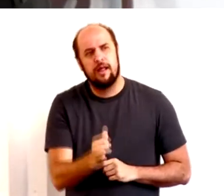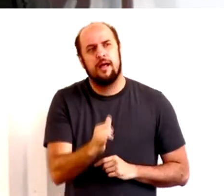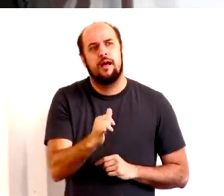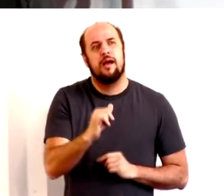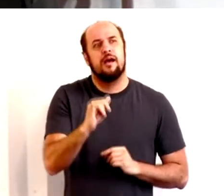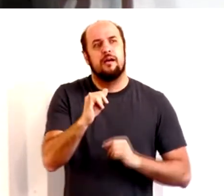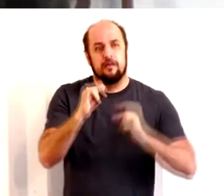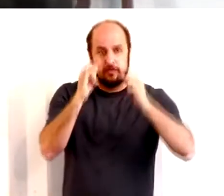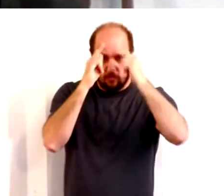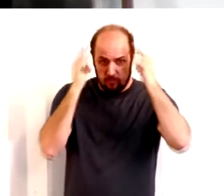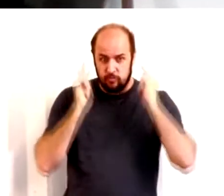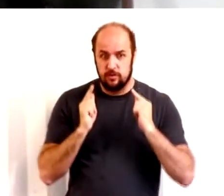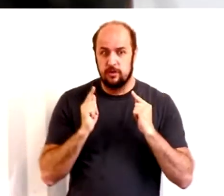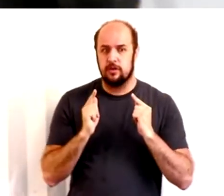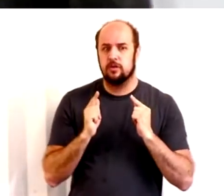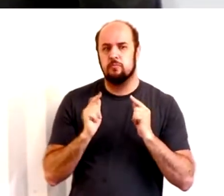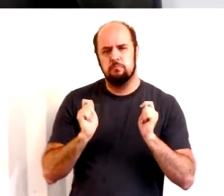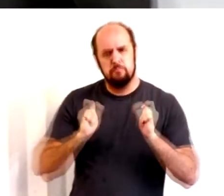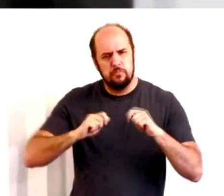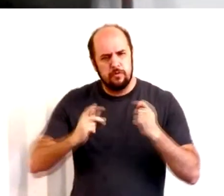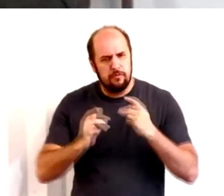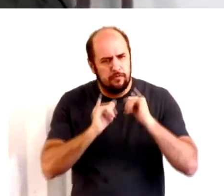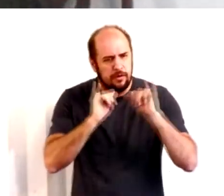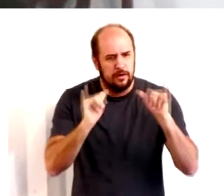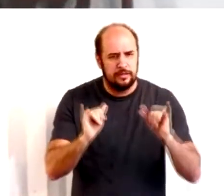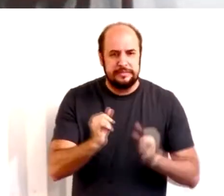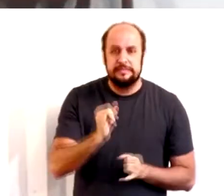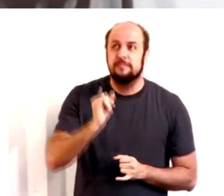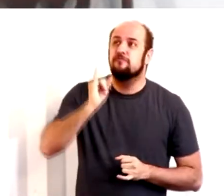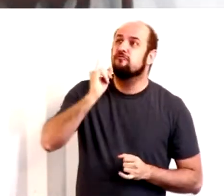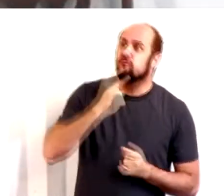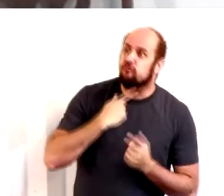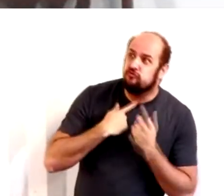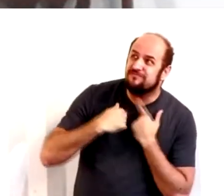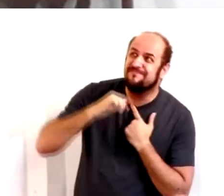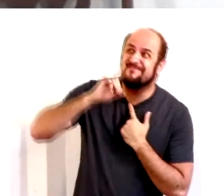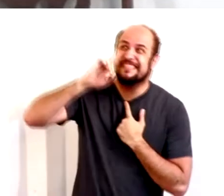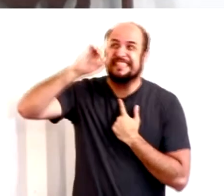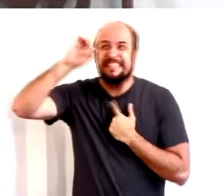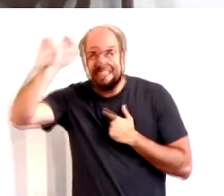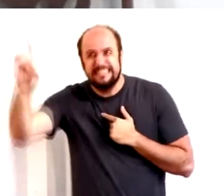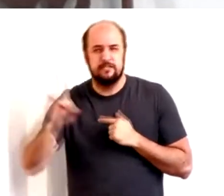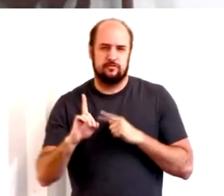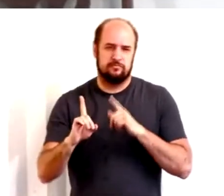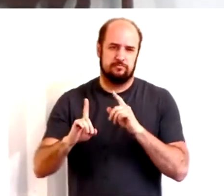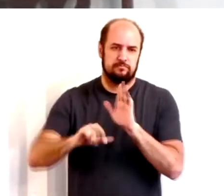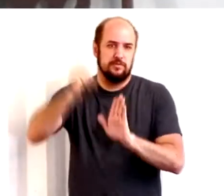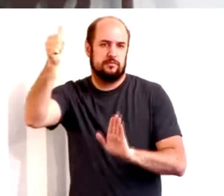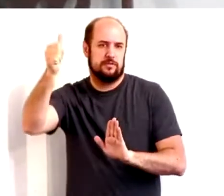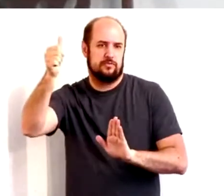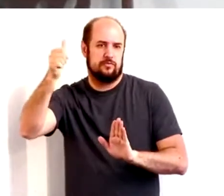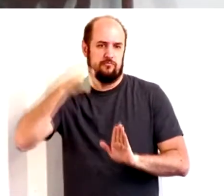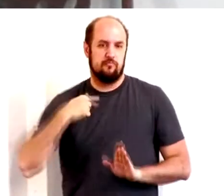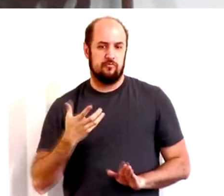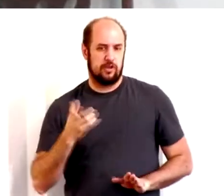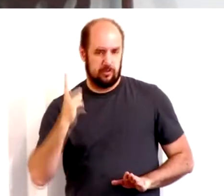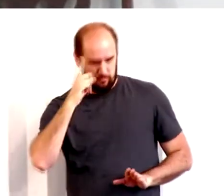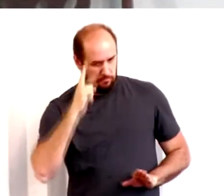que ele poderia estar falando: se for da vontade do Senhor, eu vou enviar